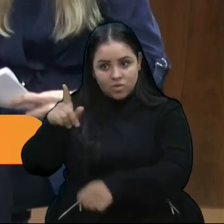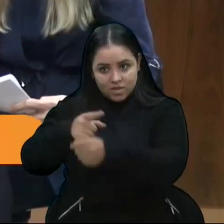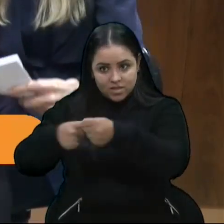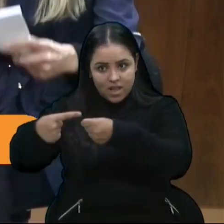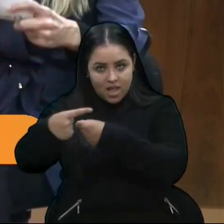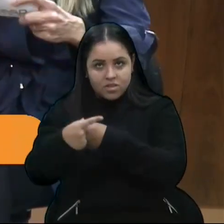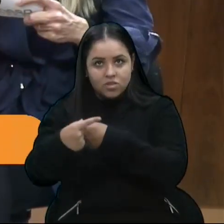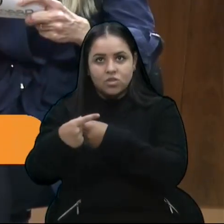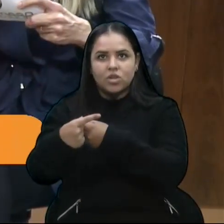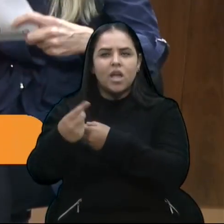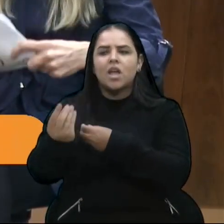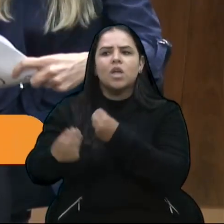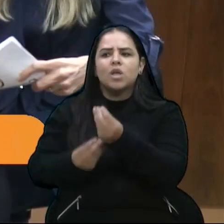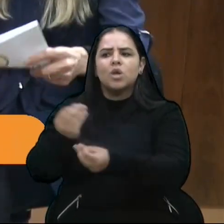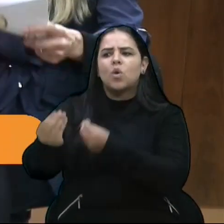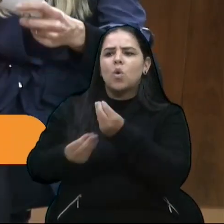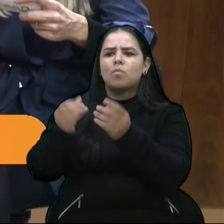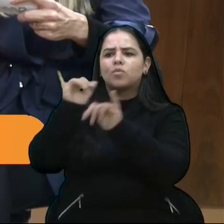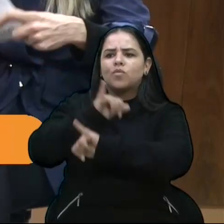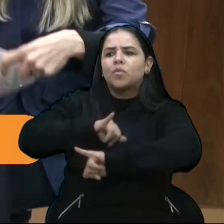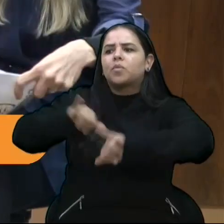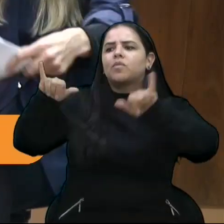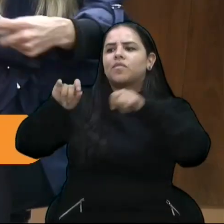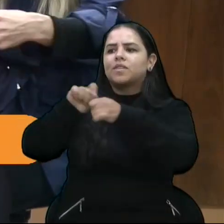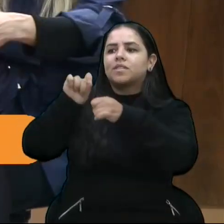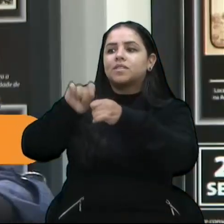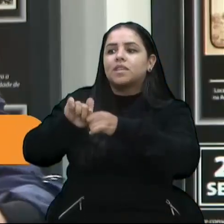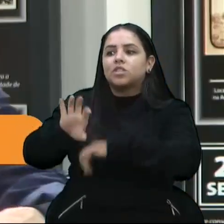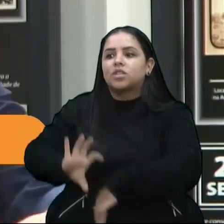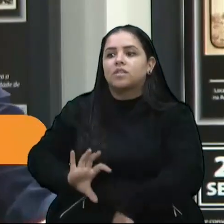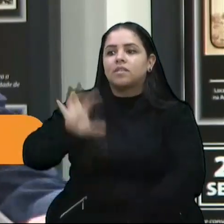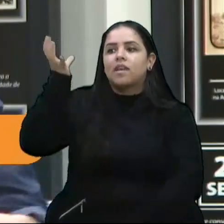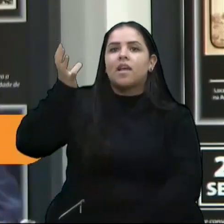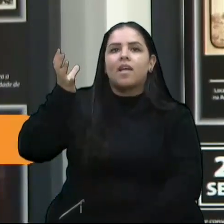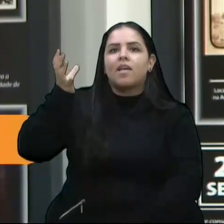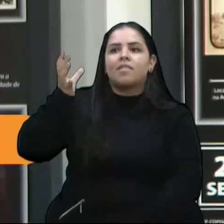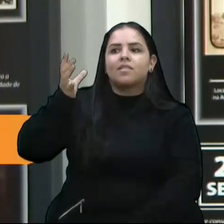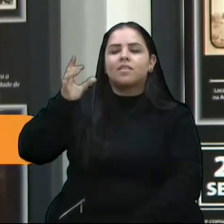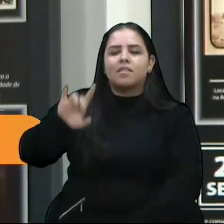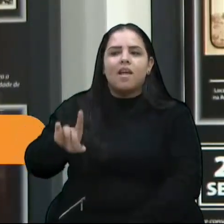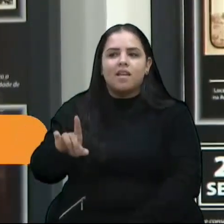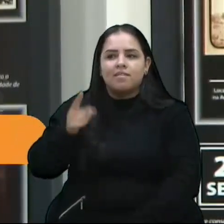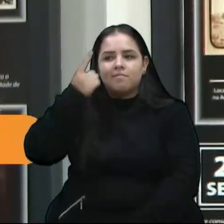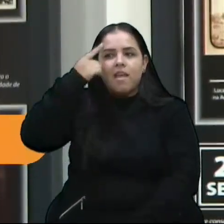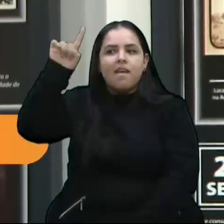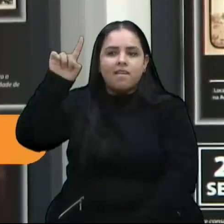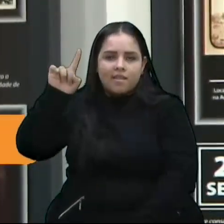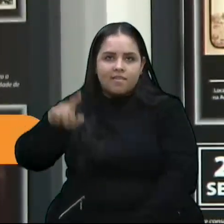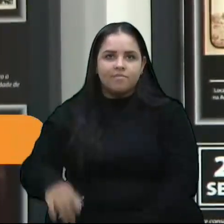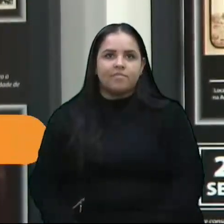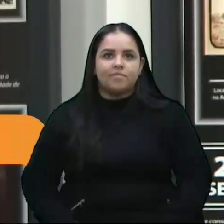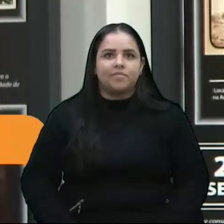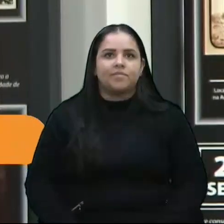E como a publicidade se reinventou nessa perspectiva?